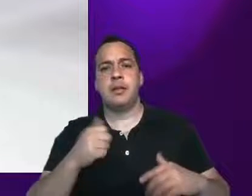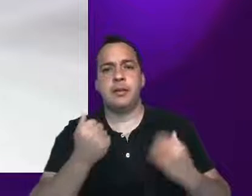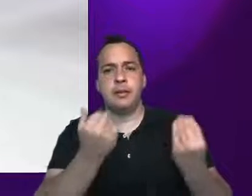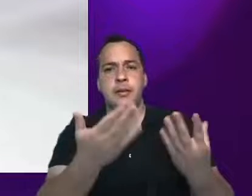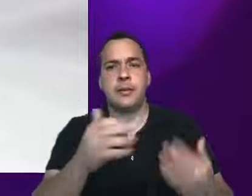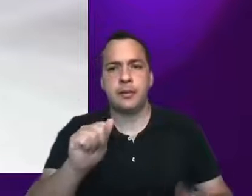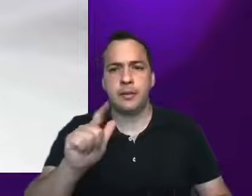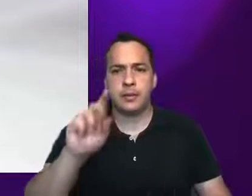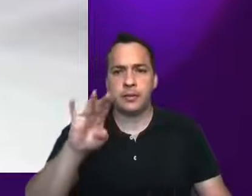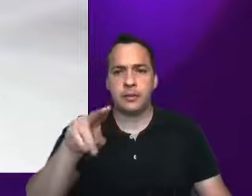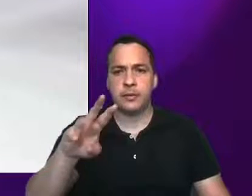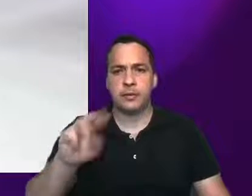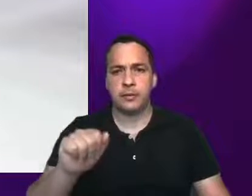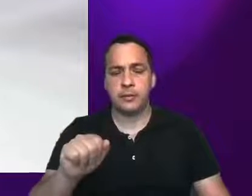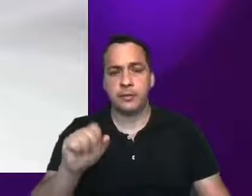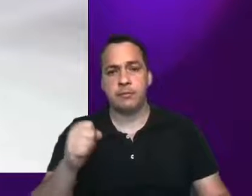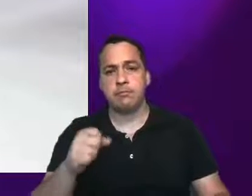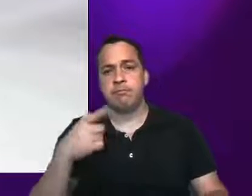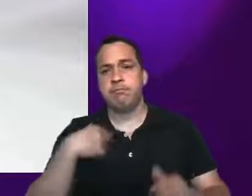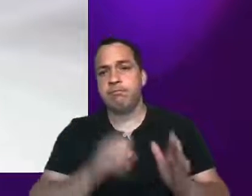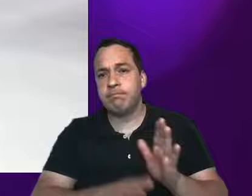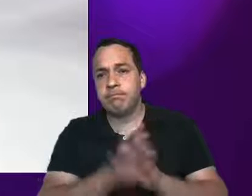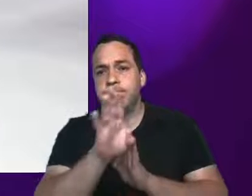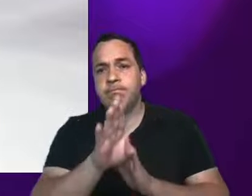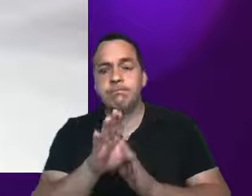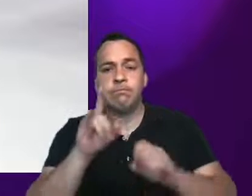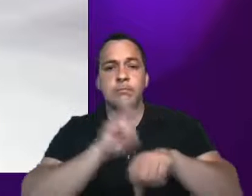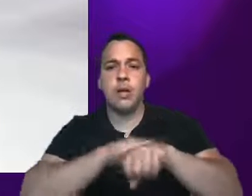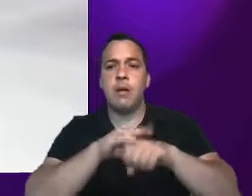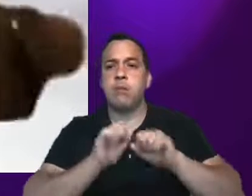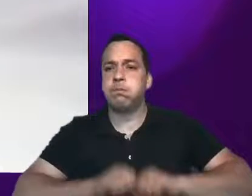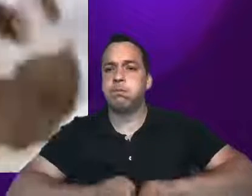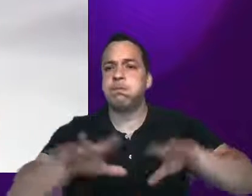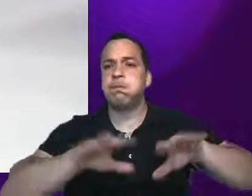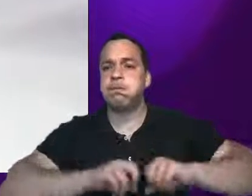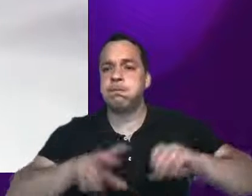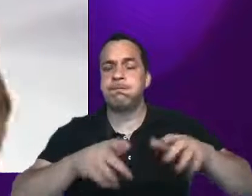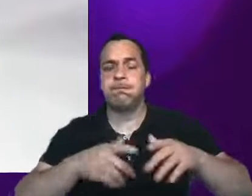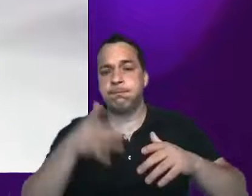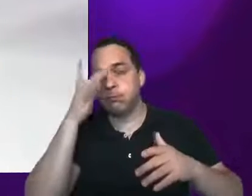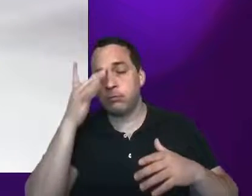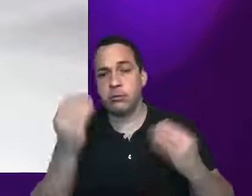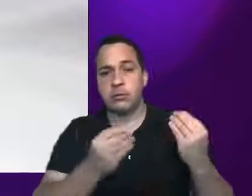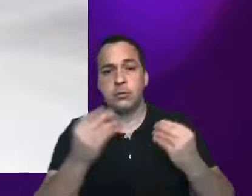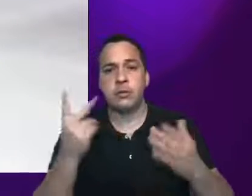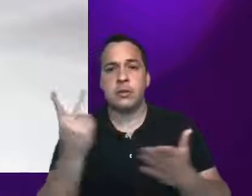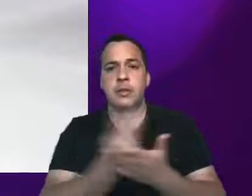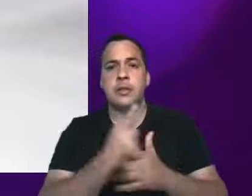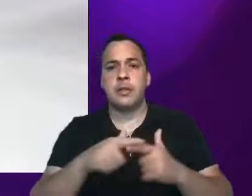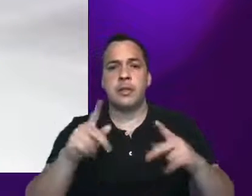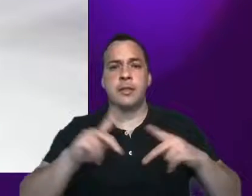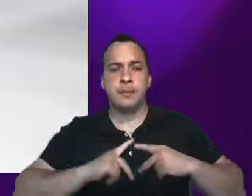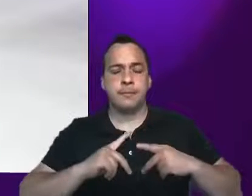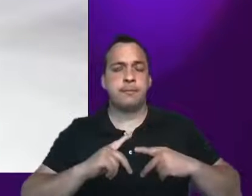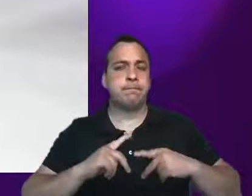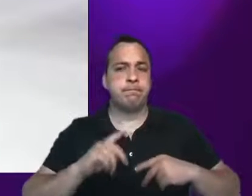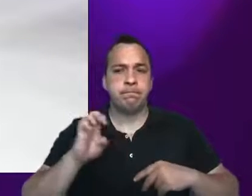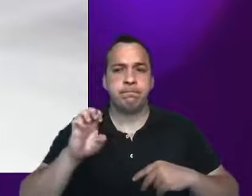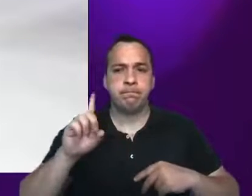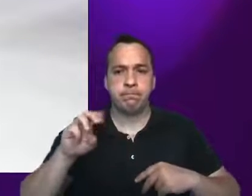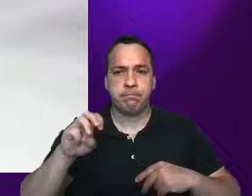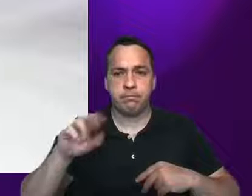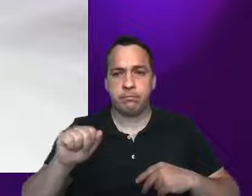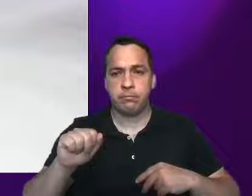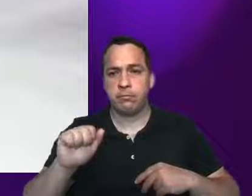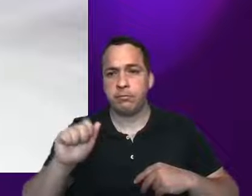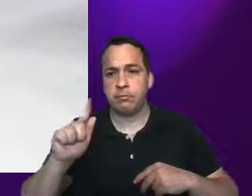ser deletério, de você aumentar o intravascular, o volume, e causar uma congestão pulmonar, um edema agudo. Então, no